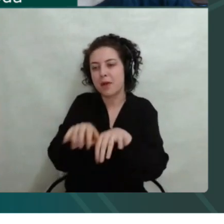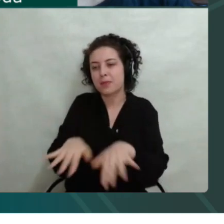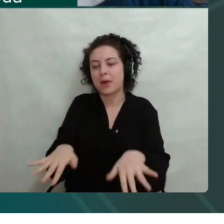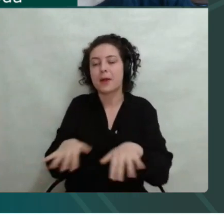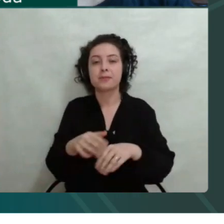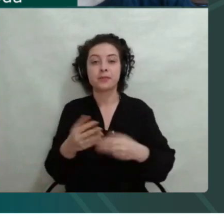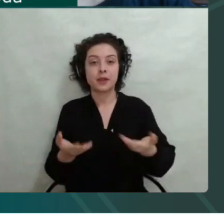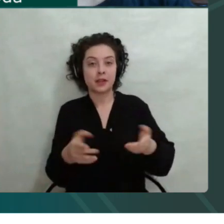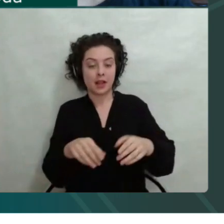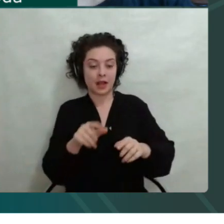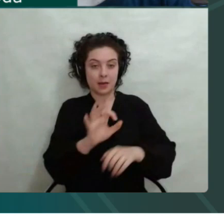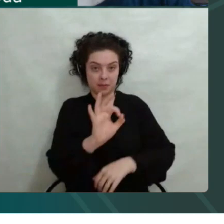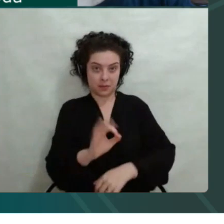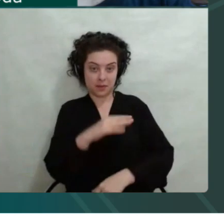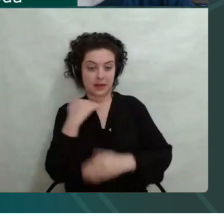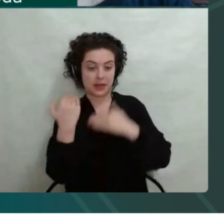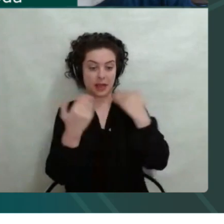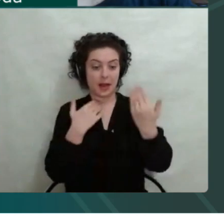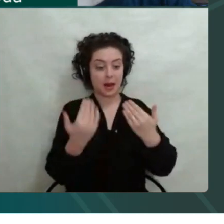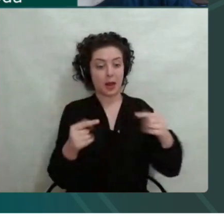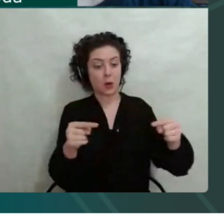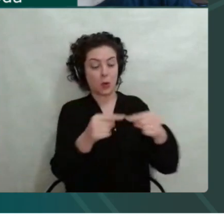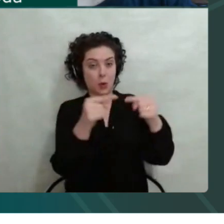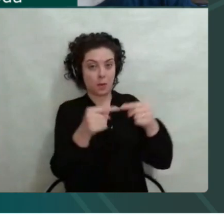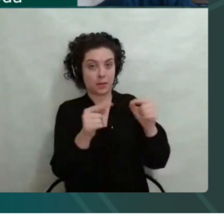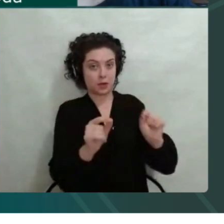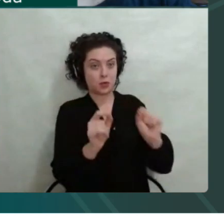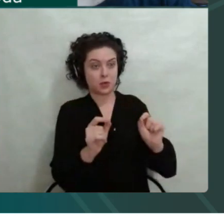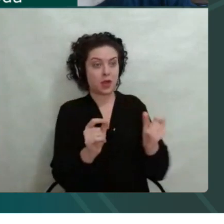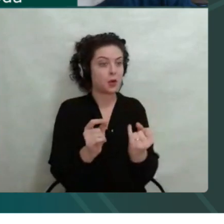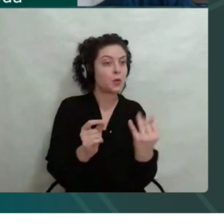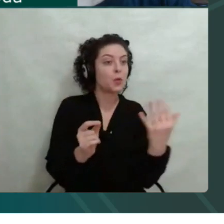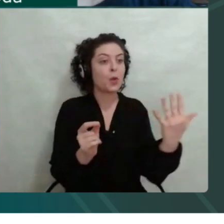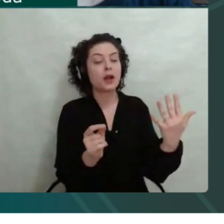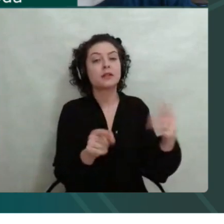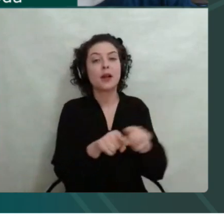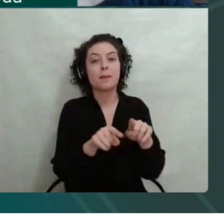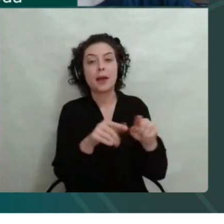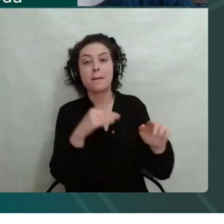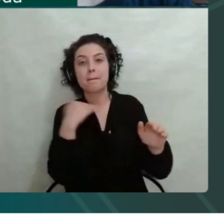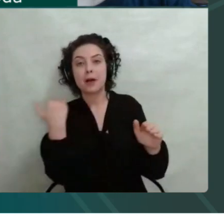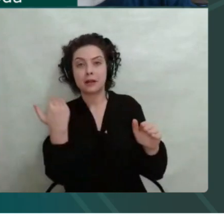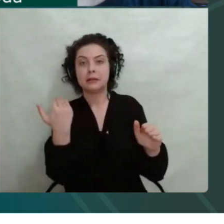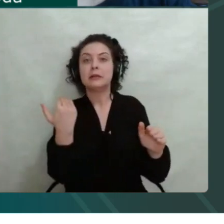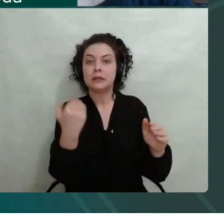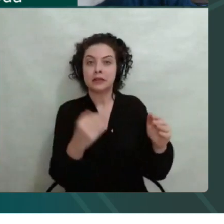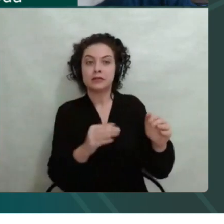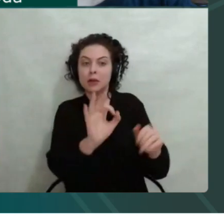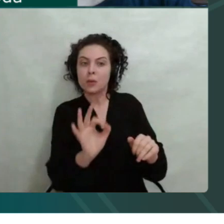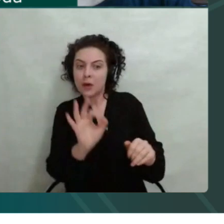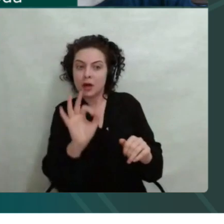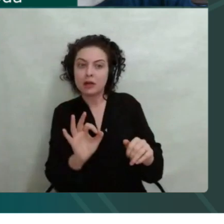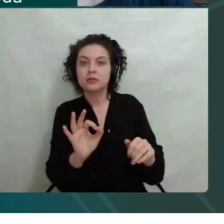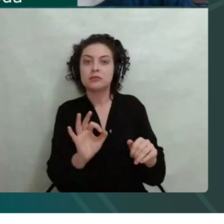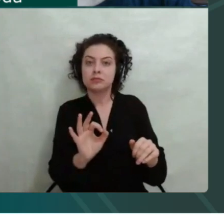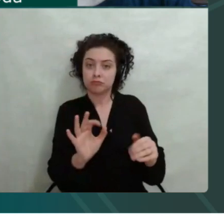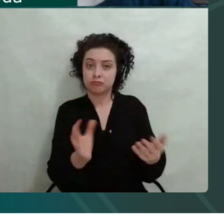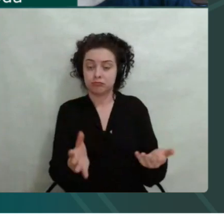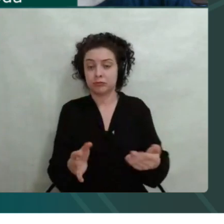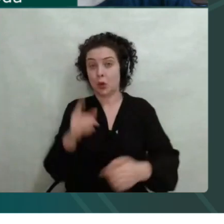é diretamente proporcional à incidência e à letalidade. Ora, o hospital,